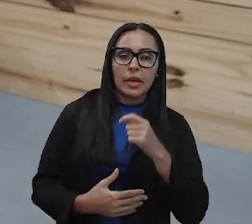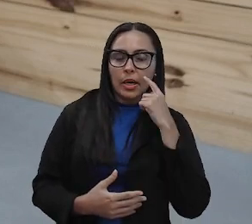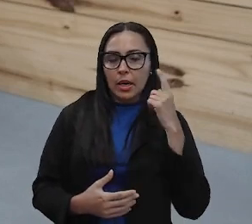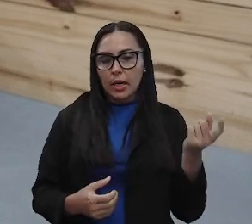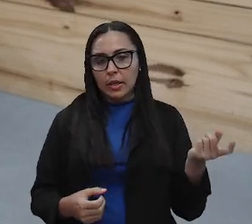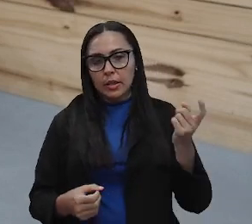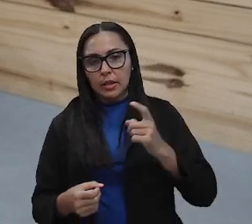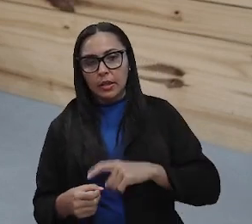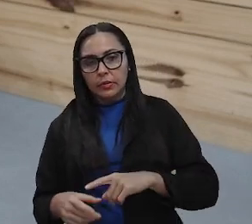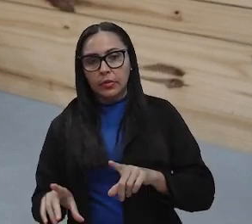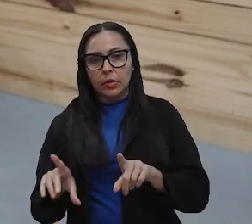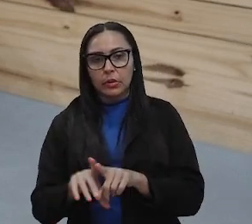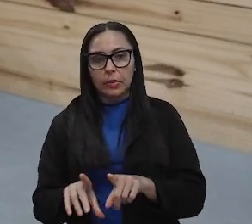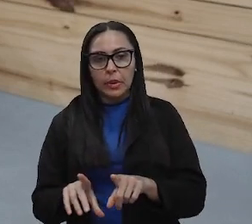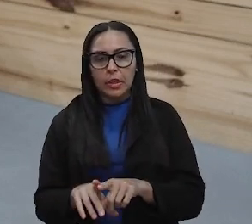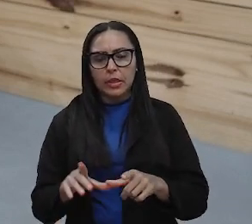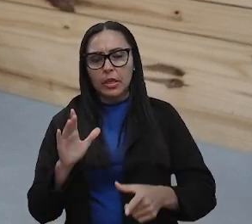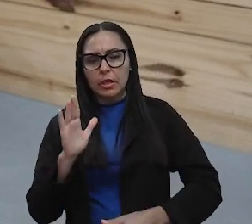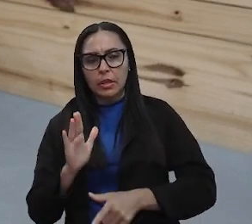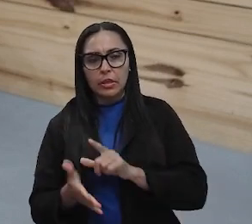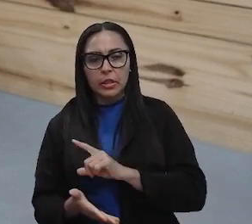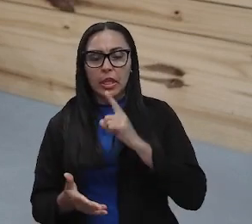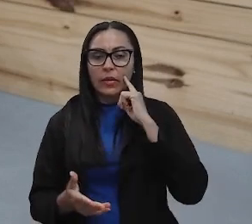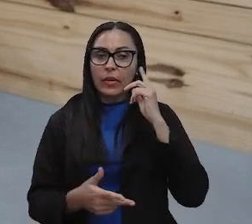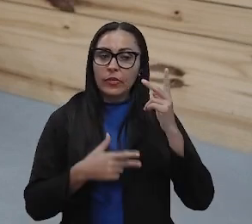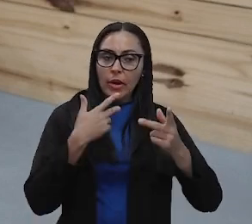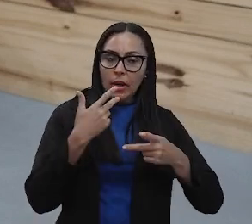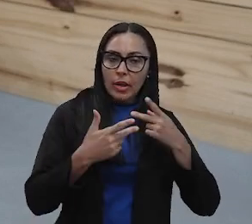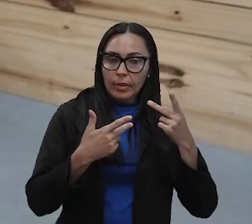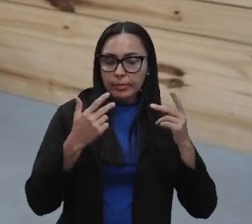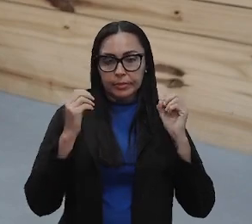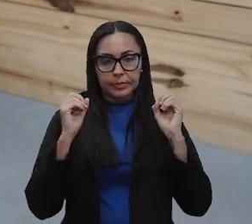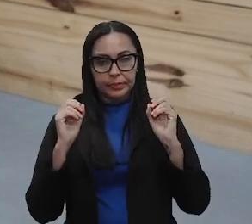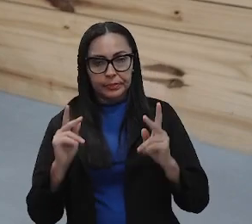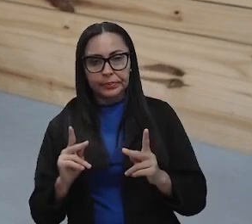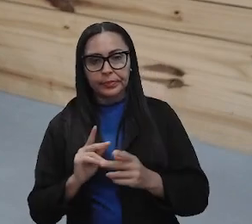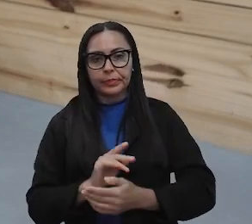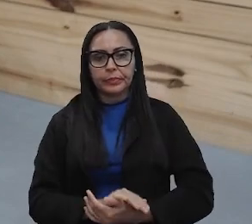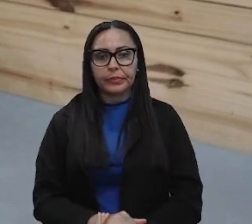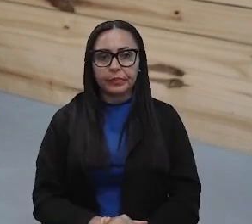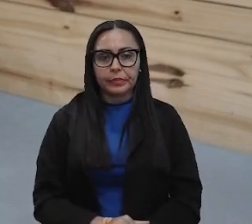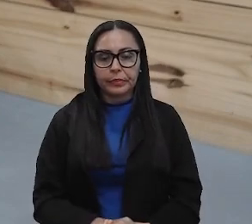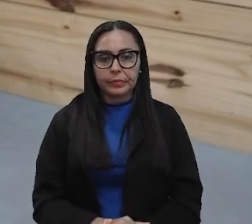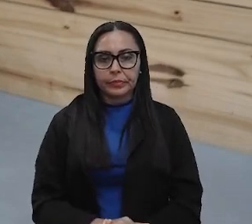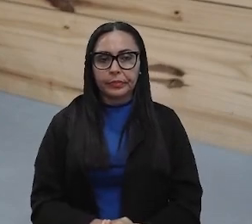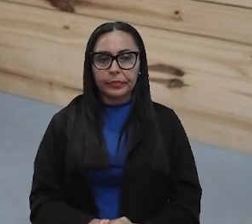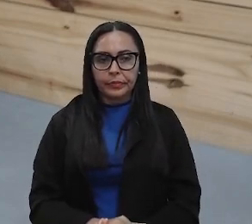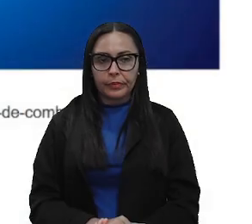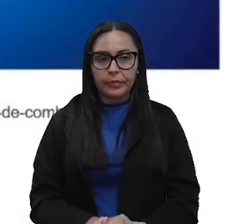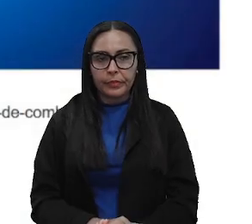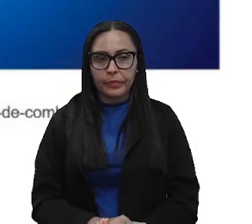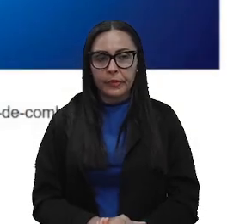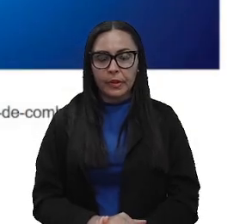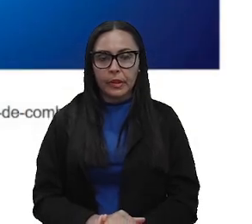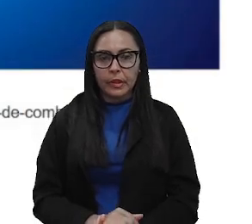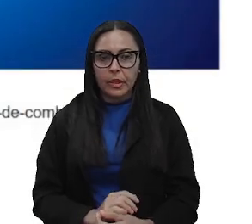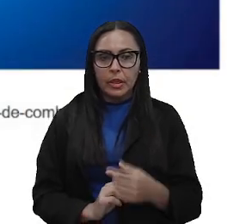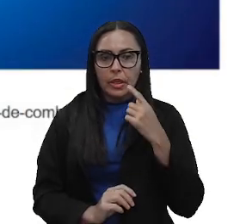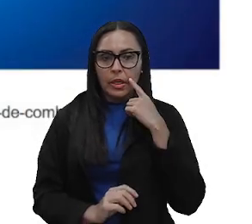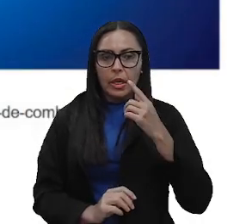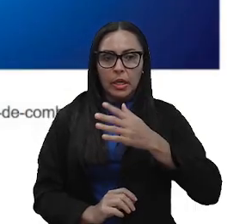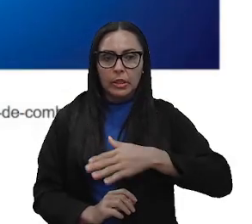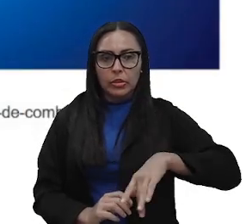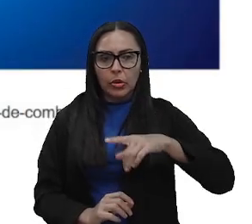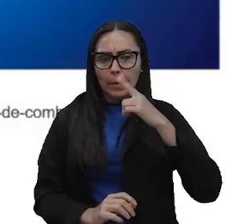mais um tópico para vocês e vou passar a palavra para ela. Ok, estudante? Bom, aqui está uma imagem. Preste bem